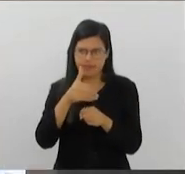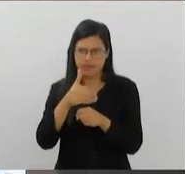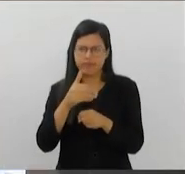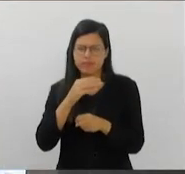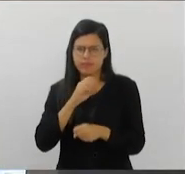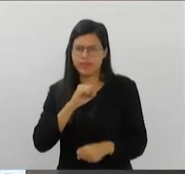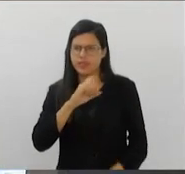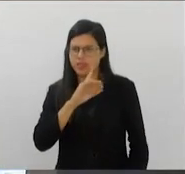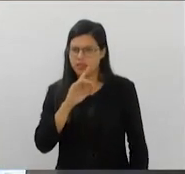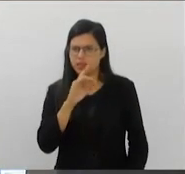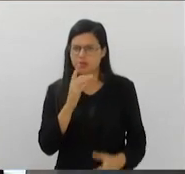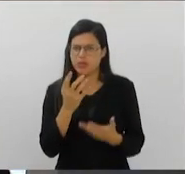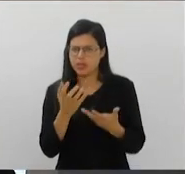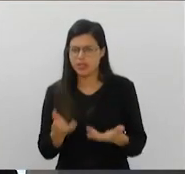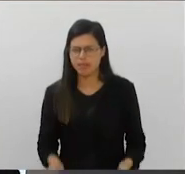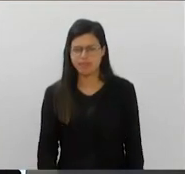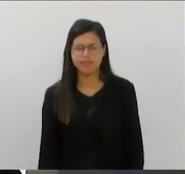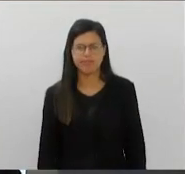Bem,